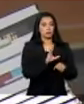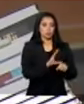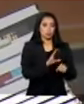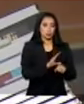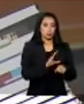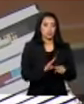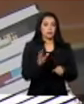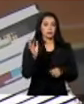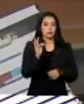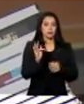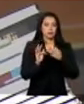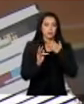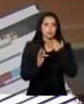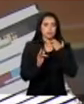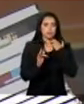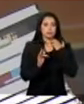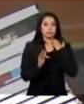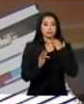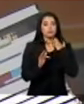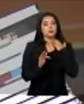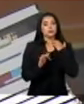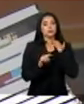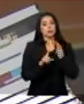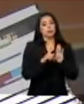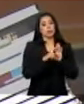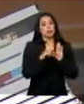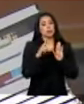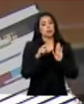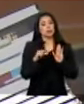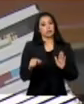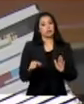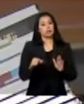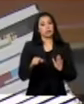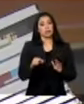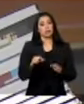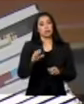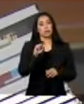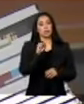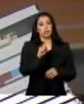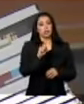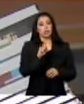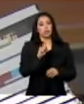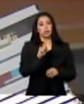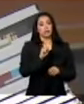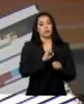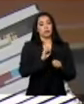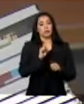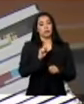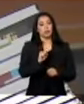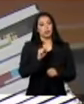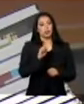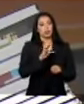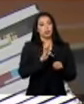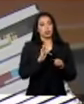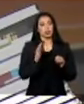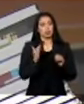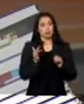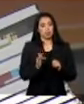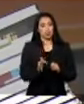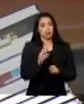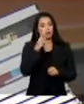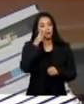Federal. Destaca a necessidade de o Supremo declarar em sede de controle concentrado